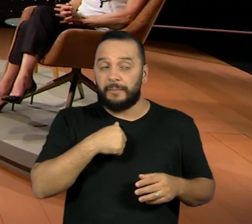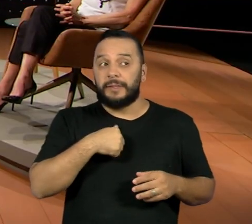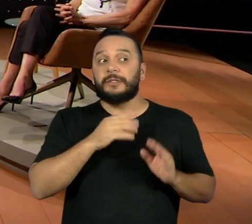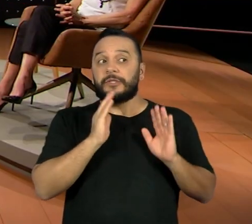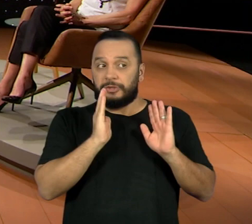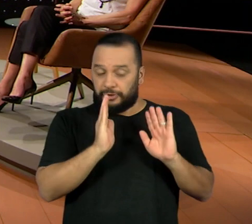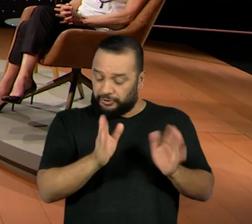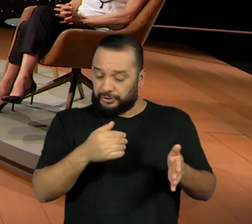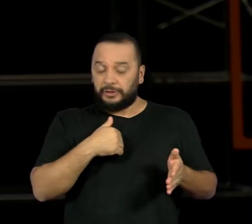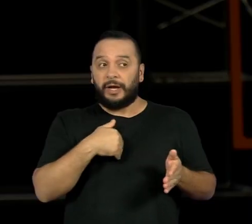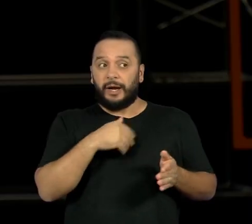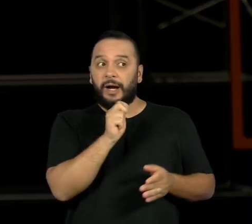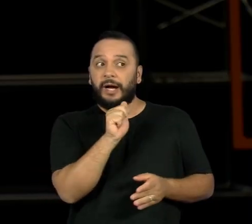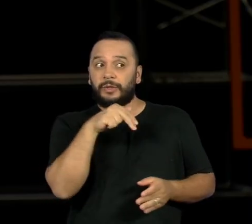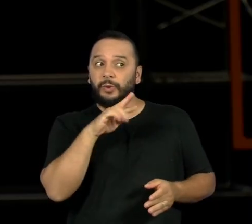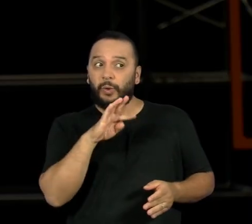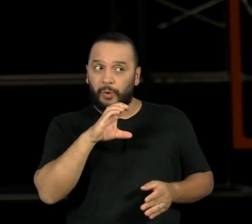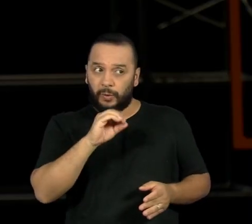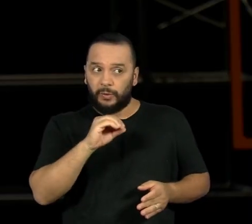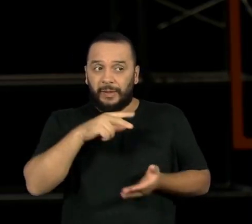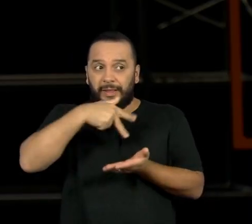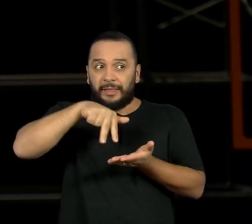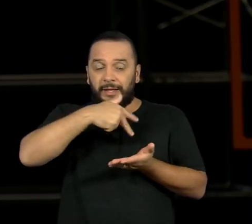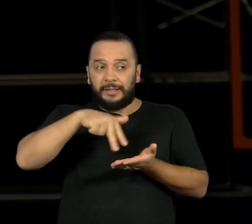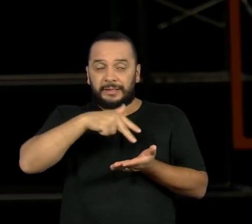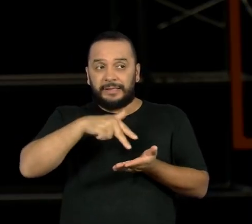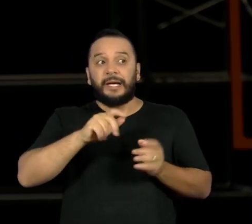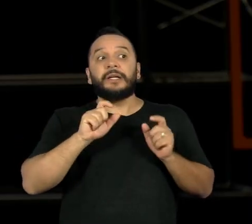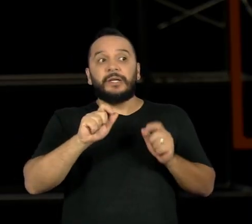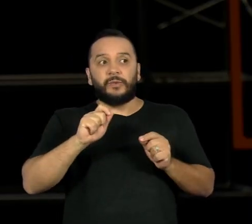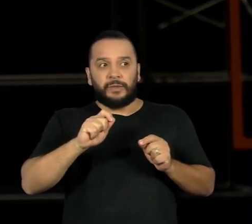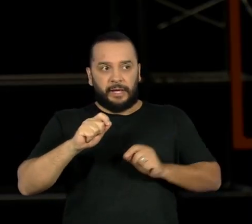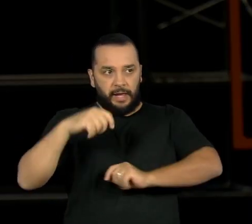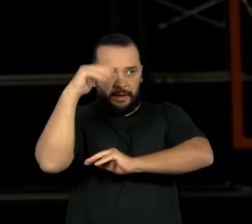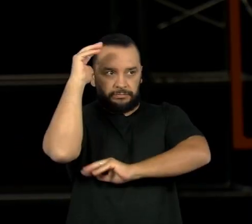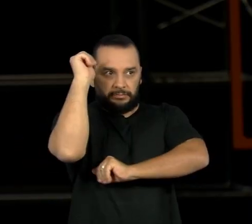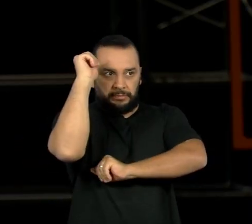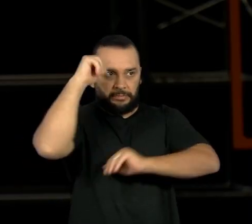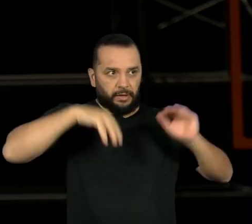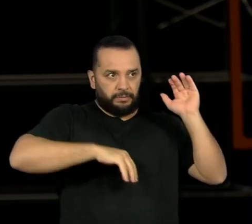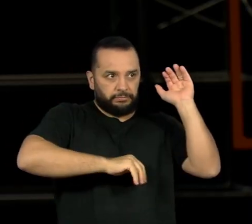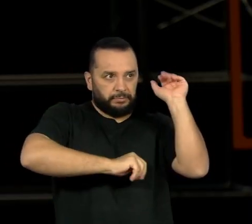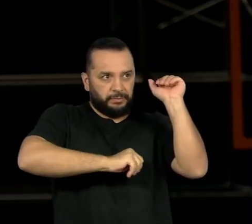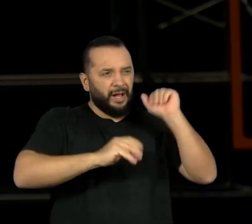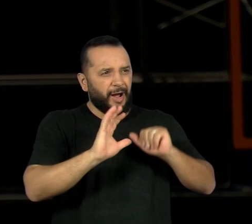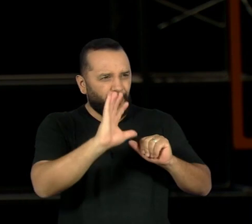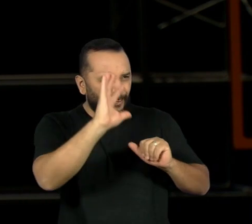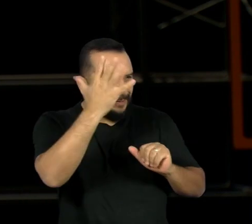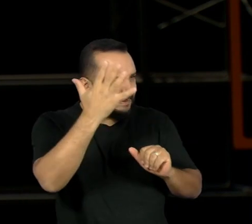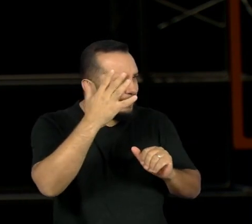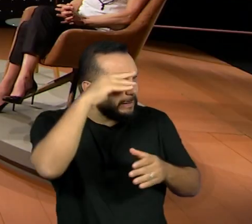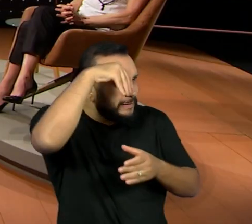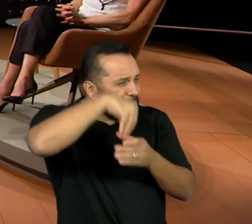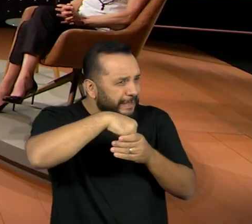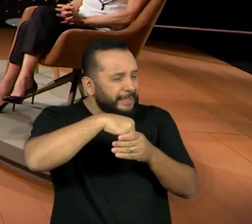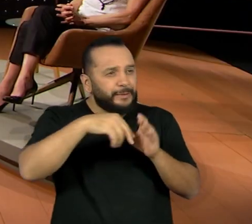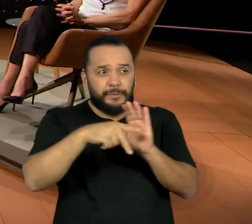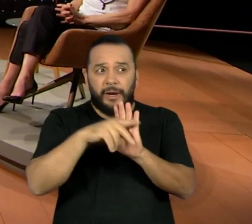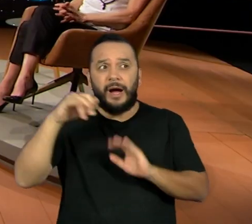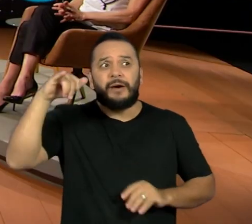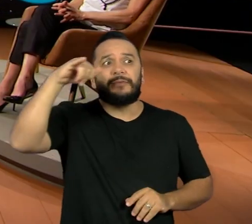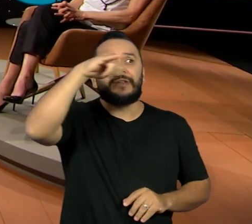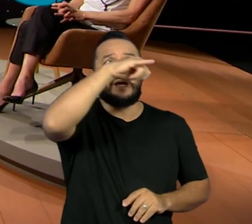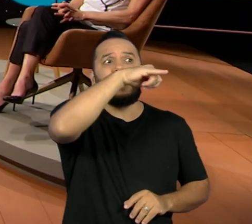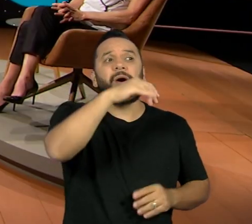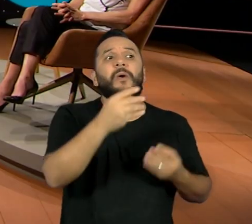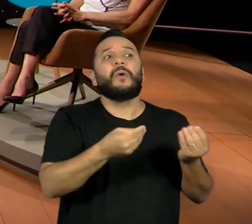Gades. Que fez você protagonizar um episódio meio estranho, não foi? Num avião, uma coisa assim, um embarque.